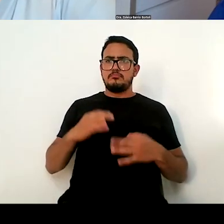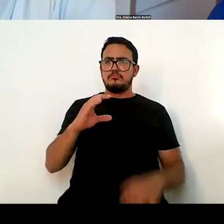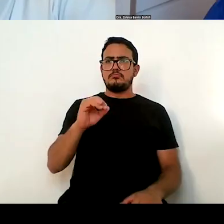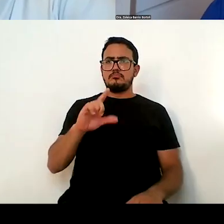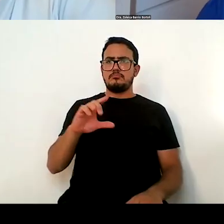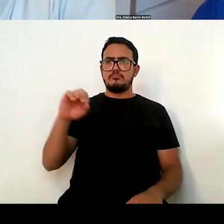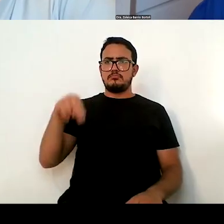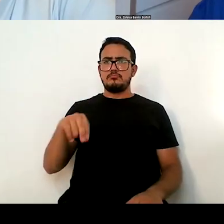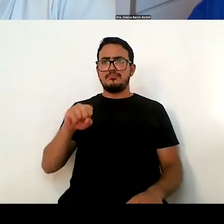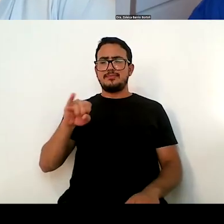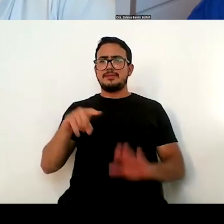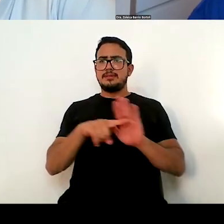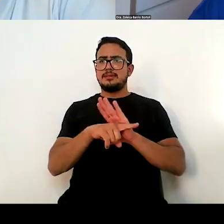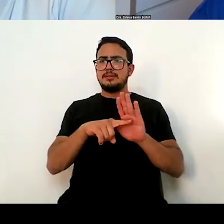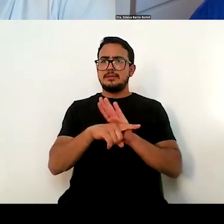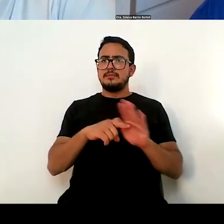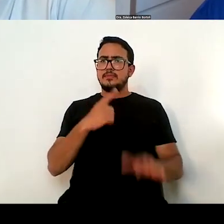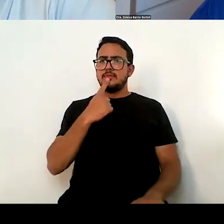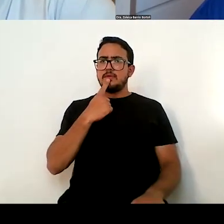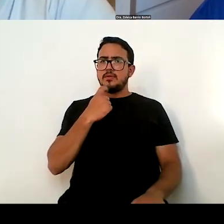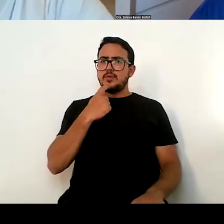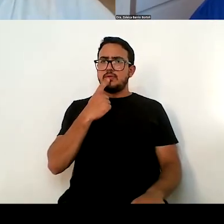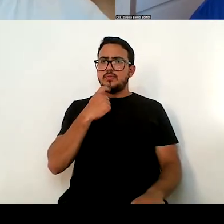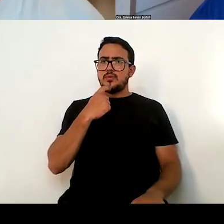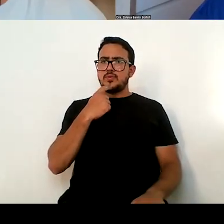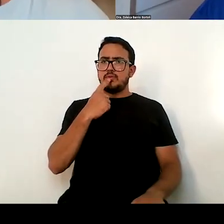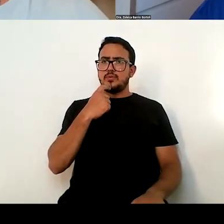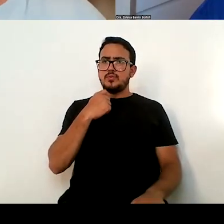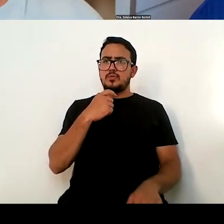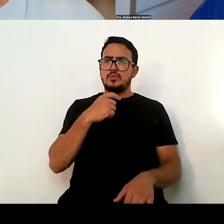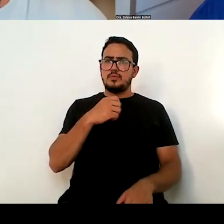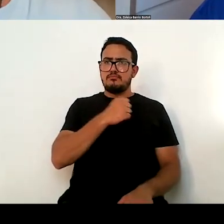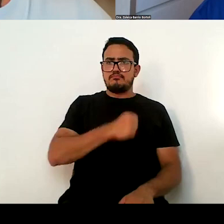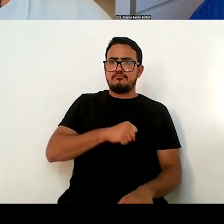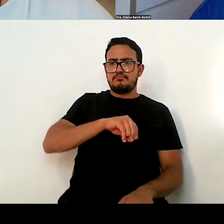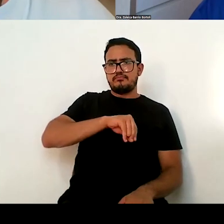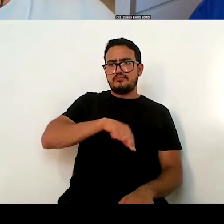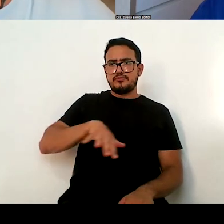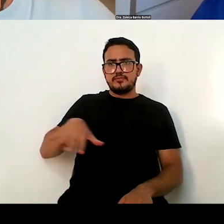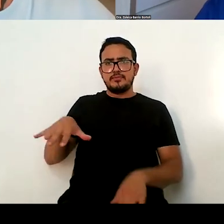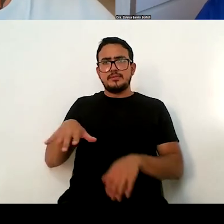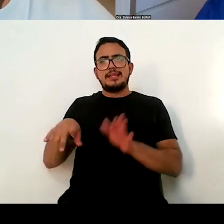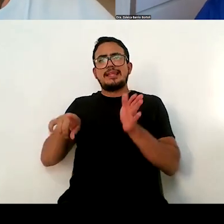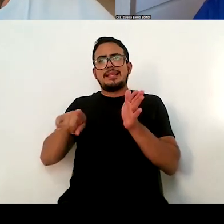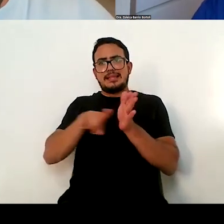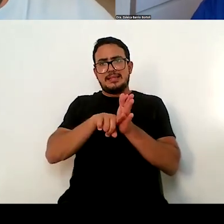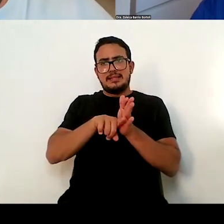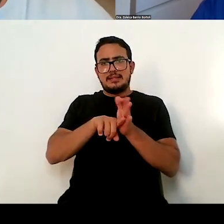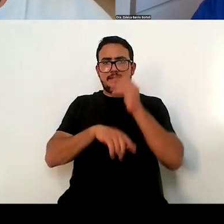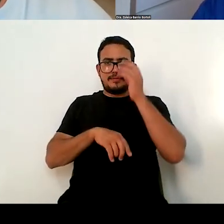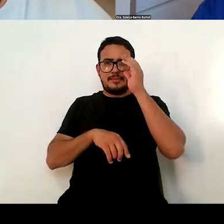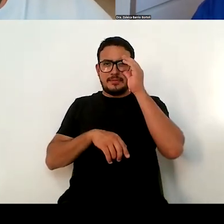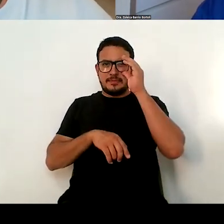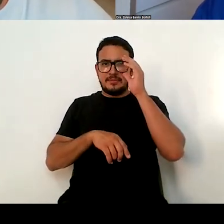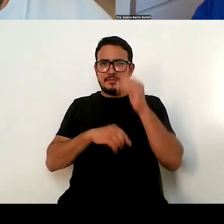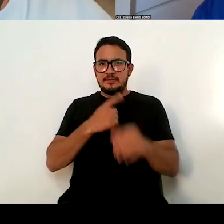mesmo que o exame de sangue, o culto nas fezes, deu negativo. É, o sangue oculto é